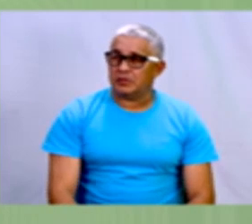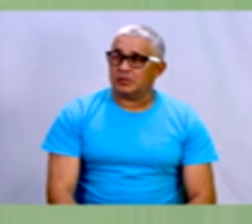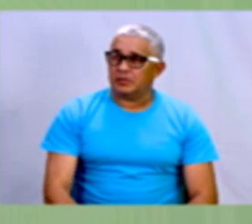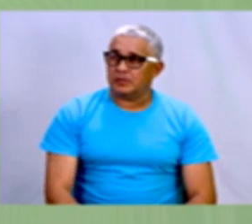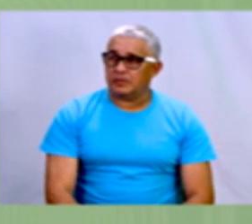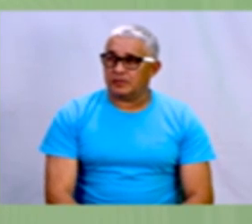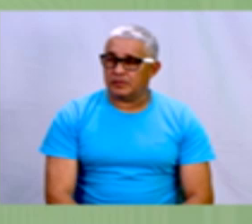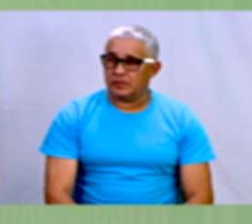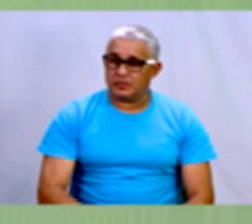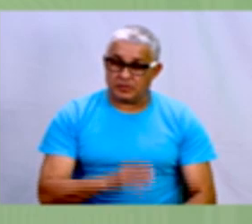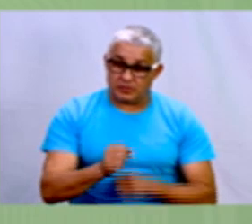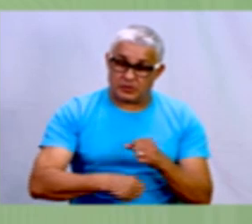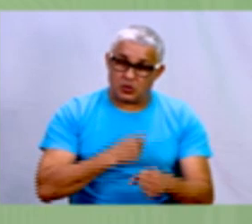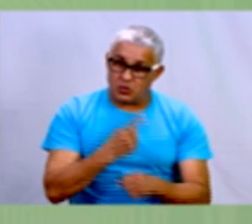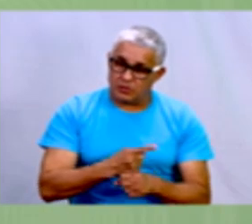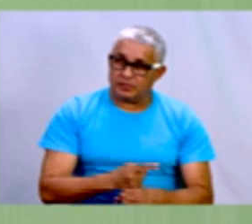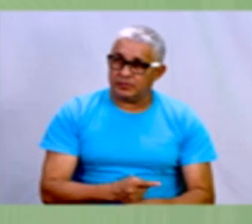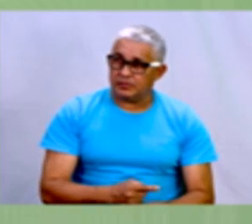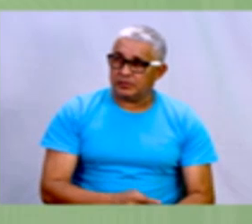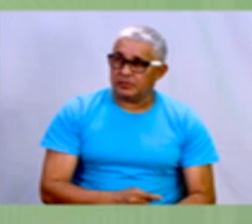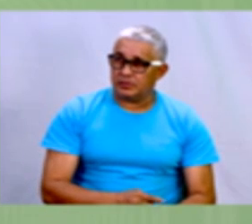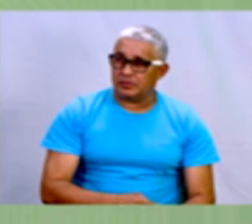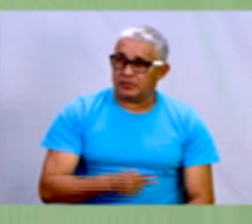5.454,54 no ano 1 e